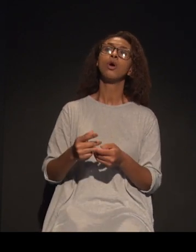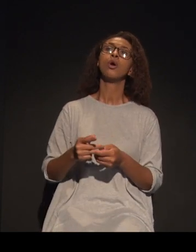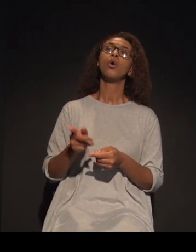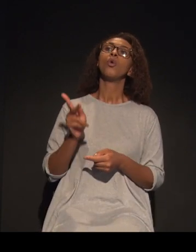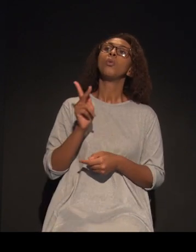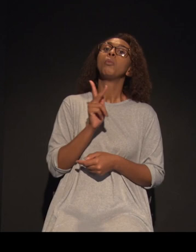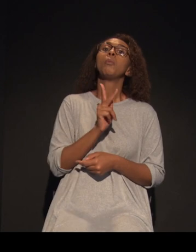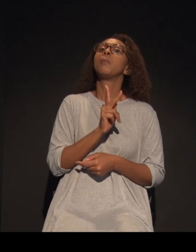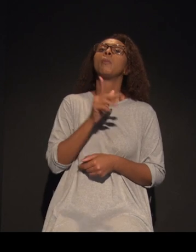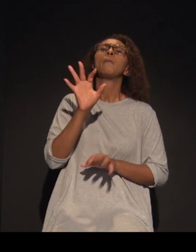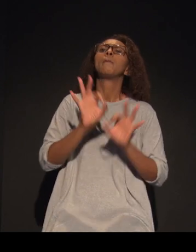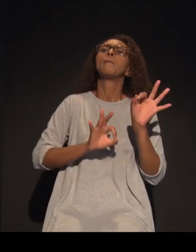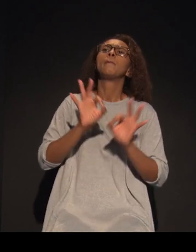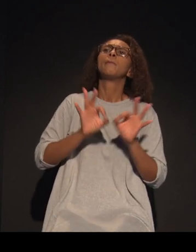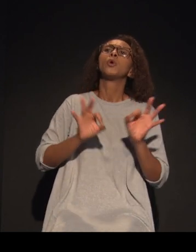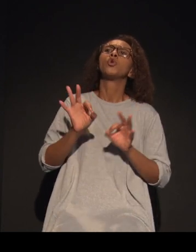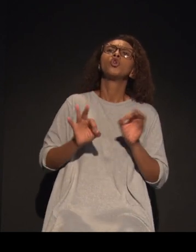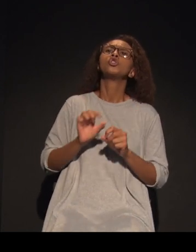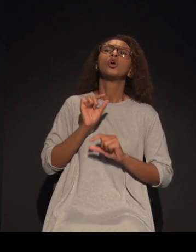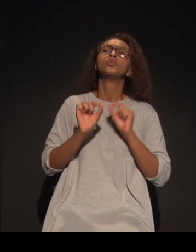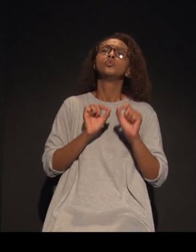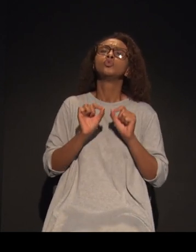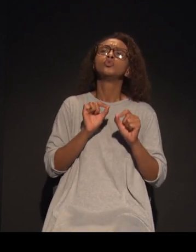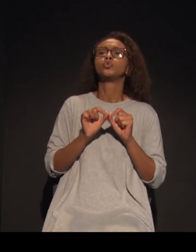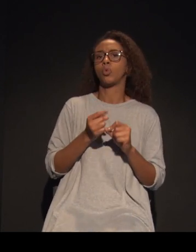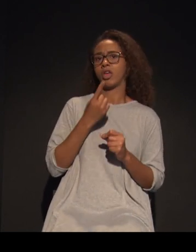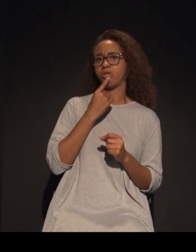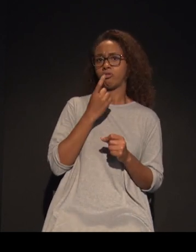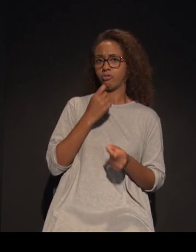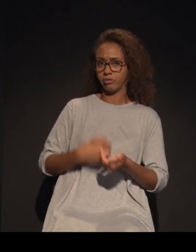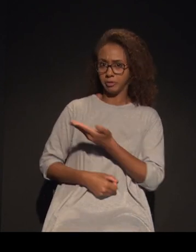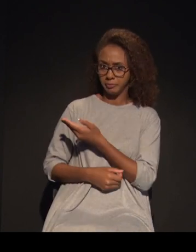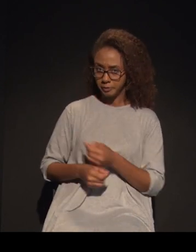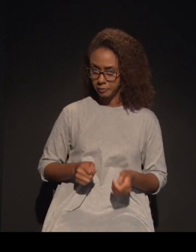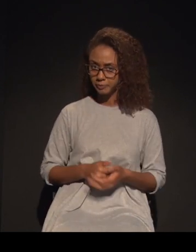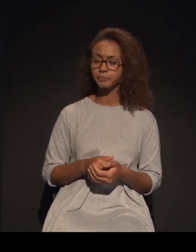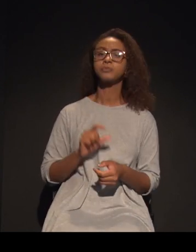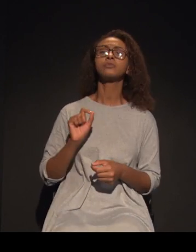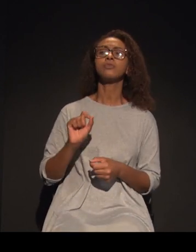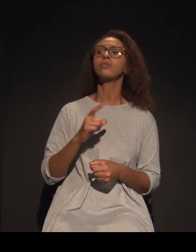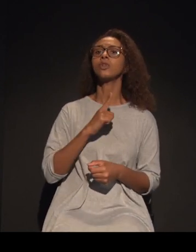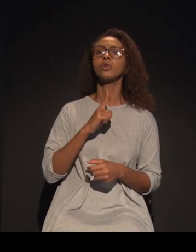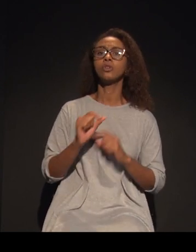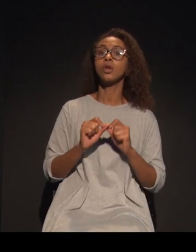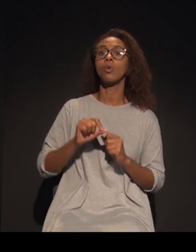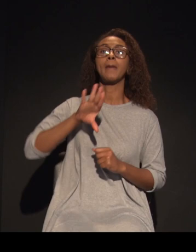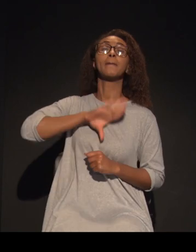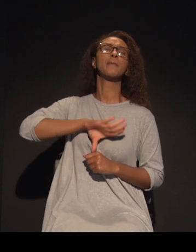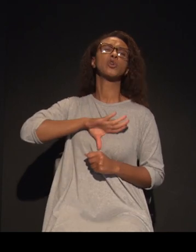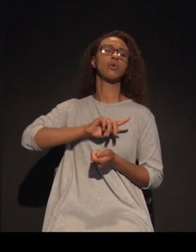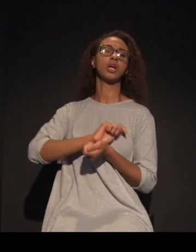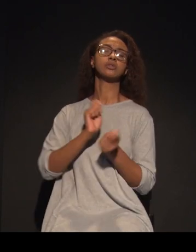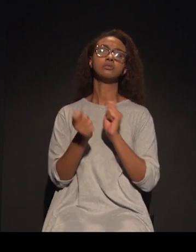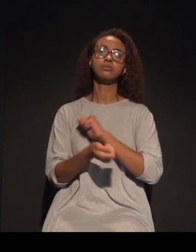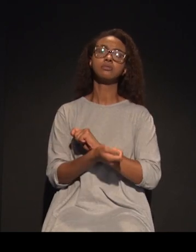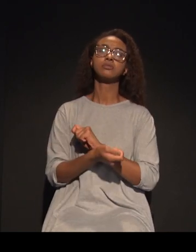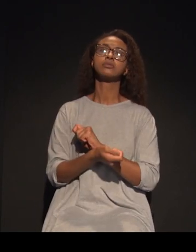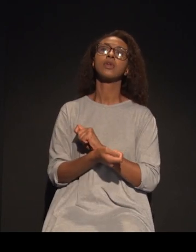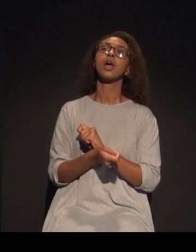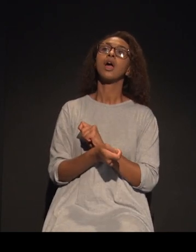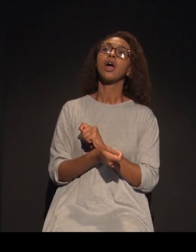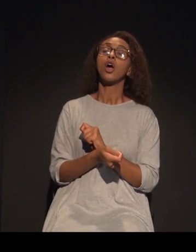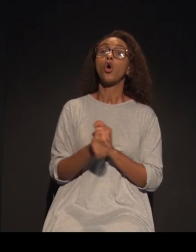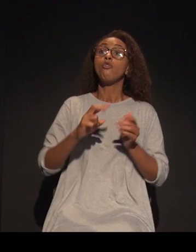nawany abona nada no ar é que a algar e quim que em português e ampliação do vocabulário através do diálogo para